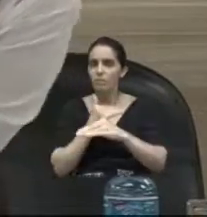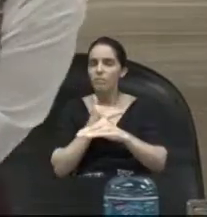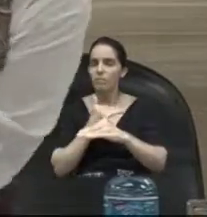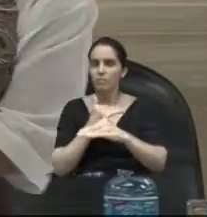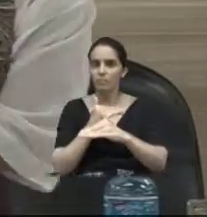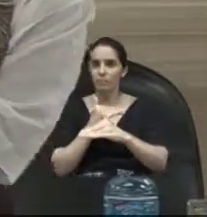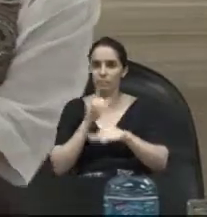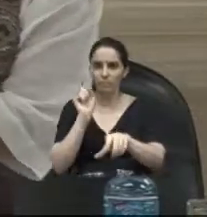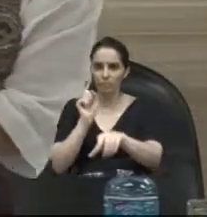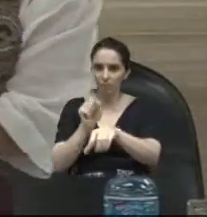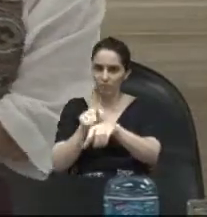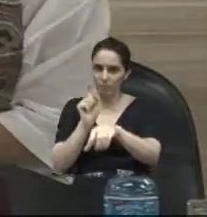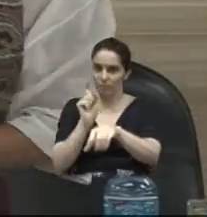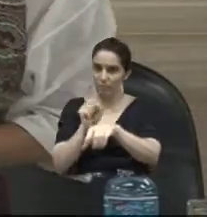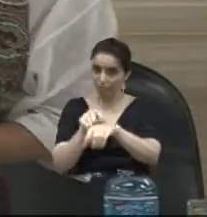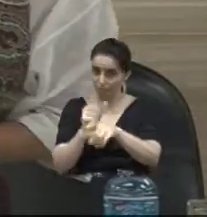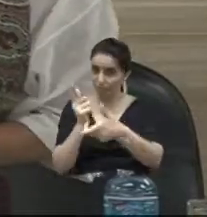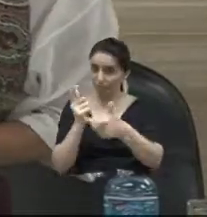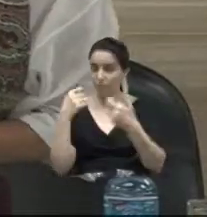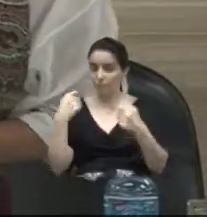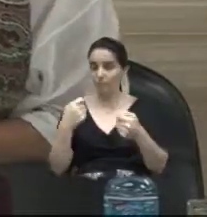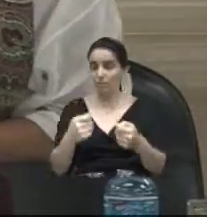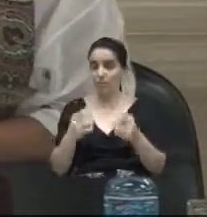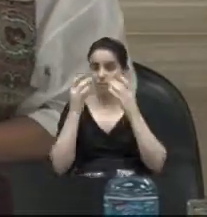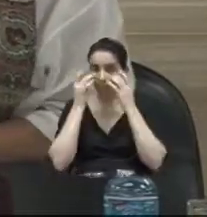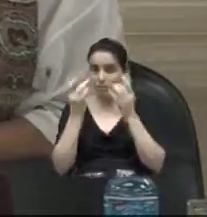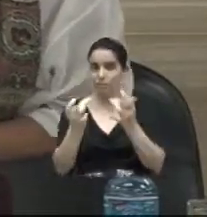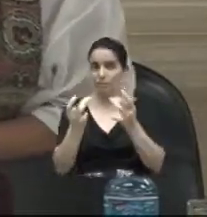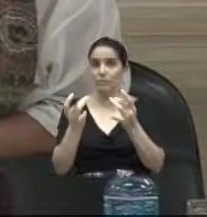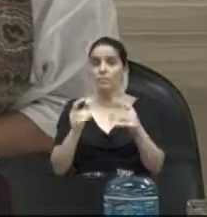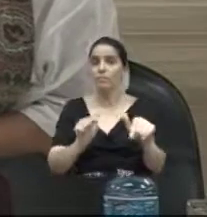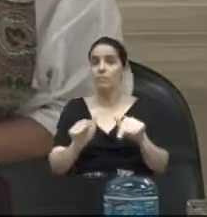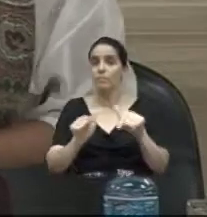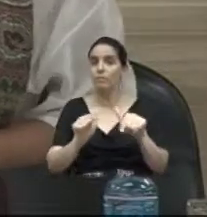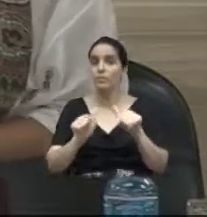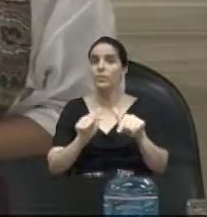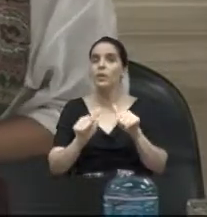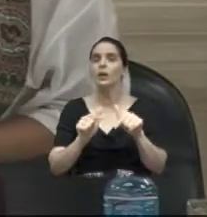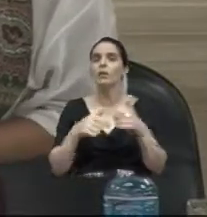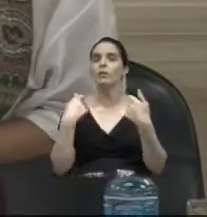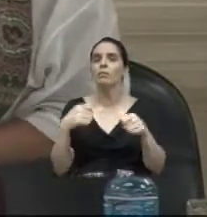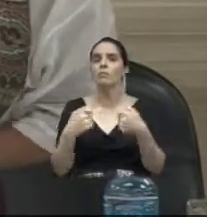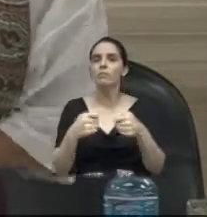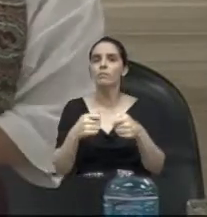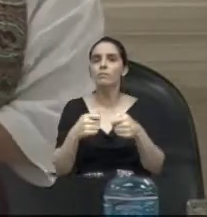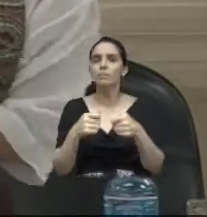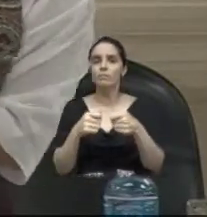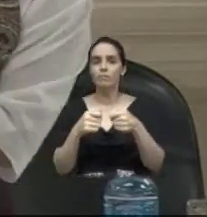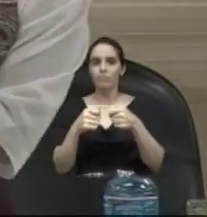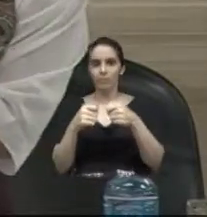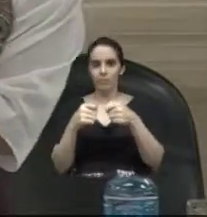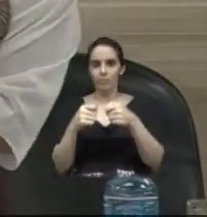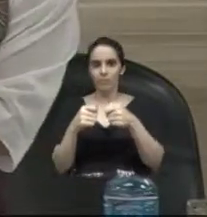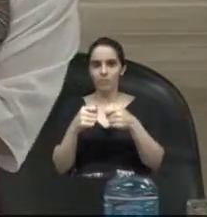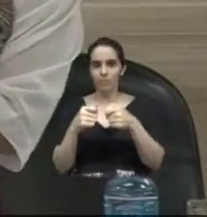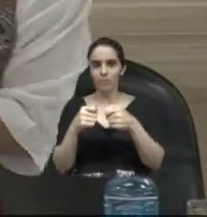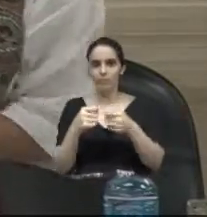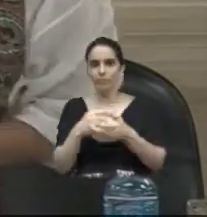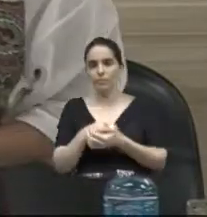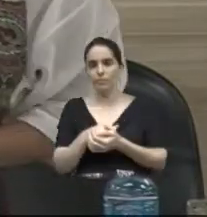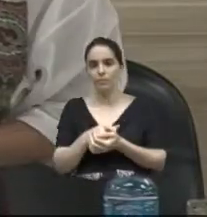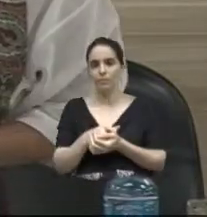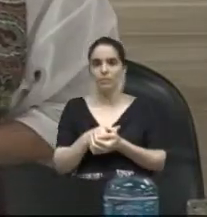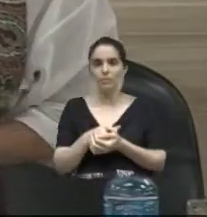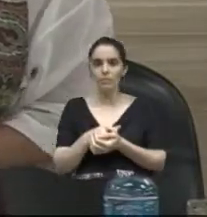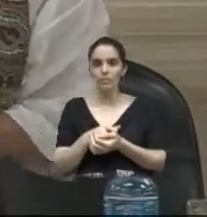os escorpiões. Então, é um trabalho que vai demandar uma diminuição no final